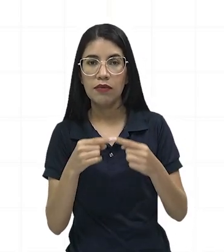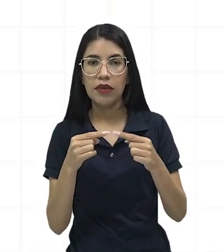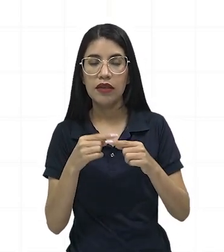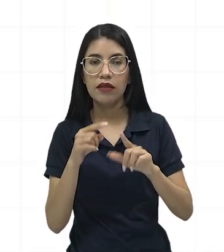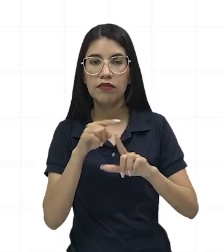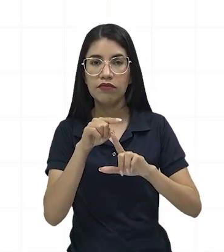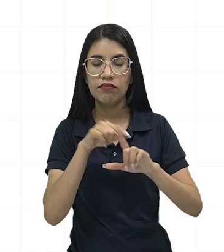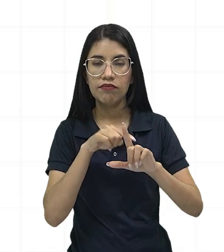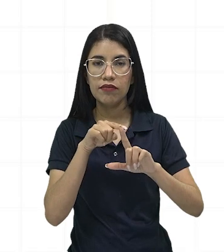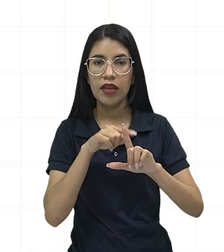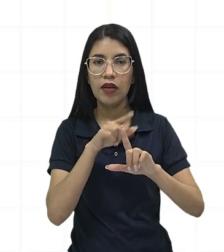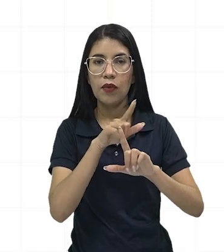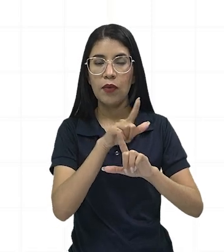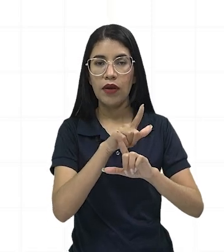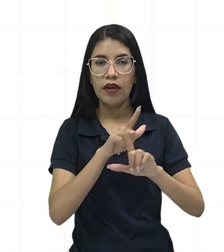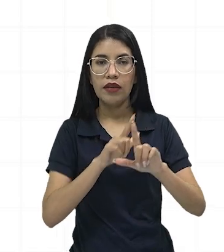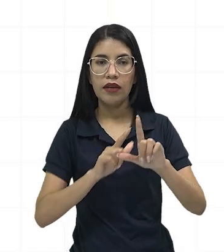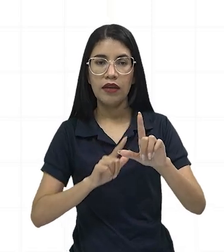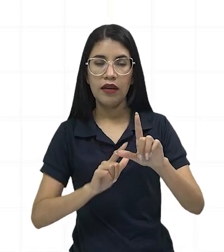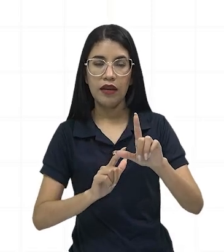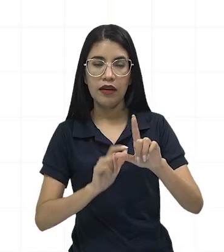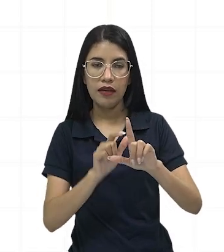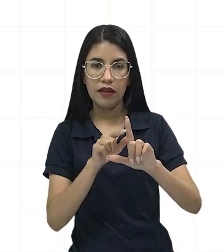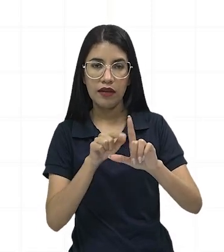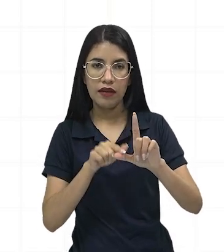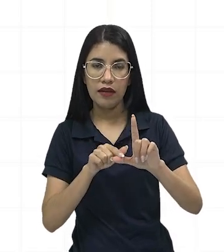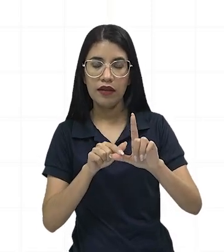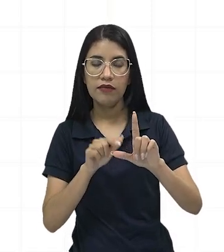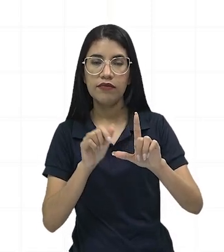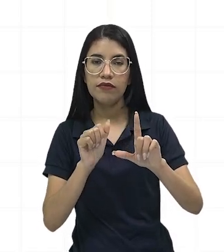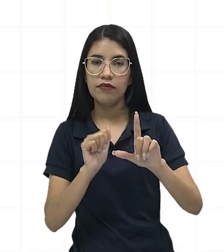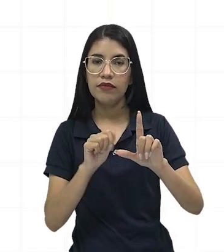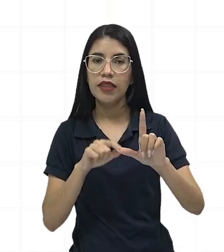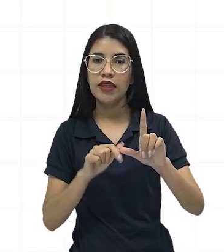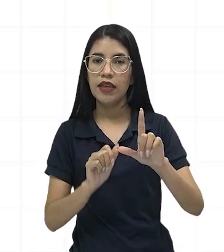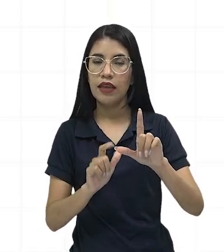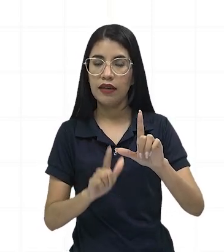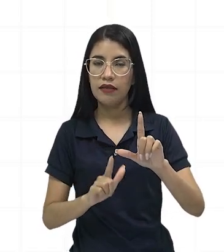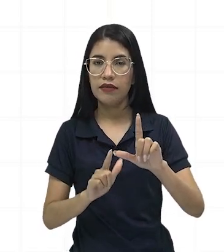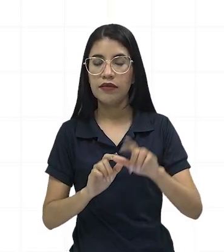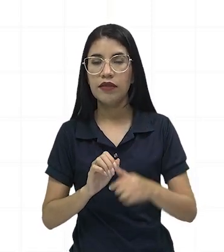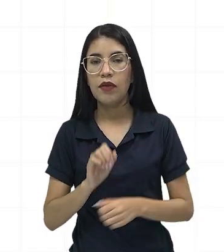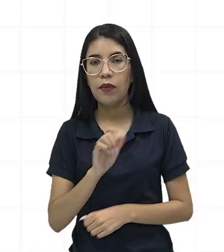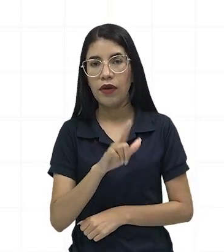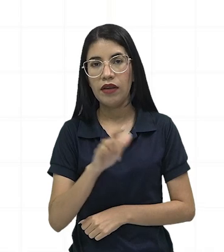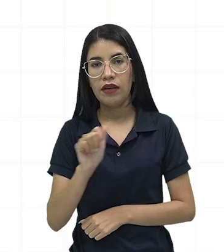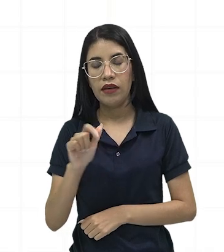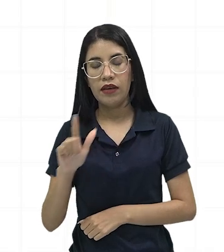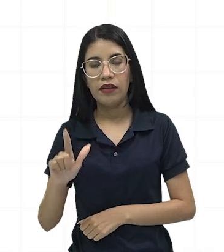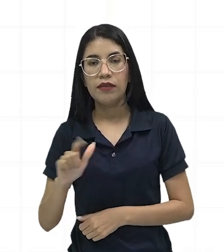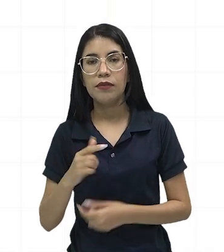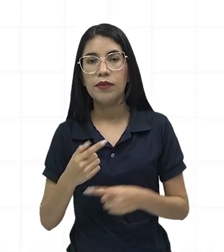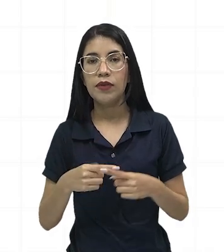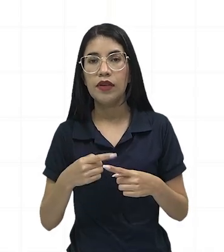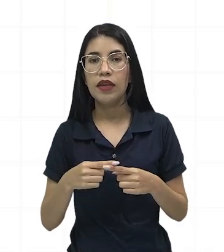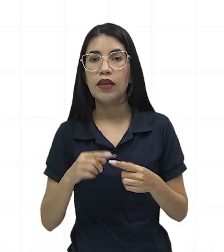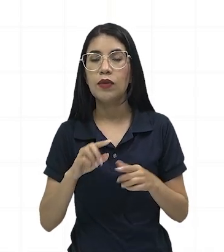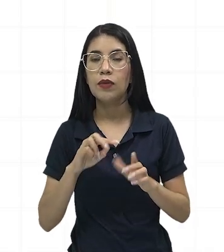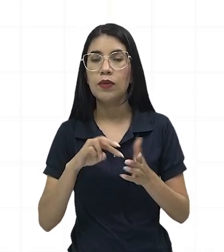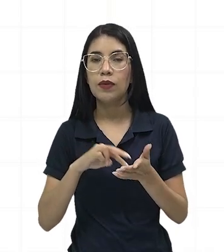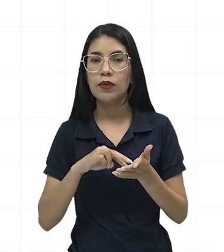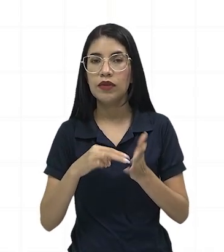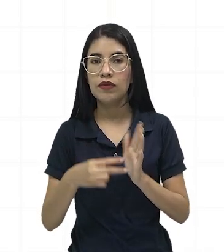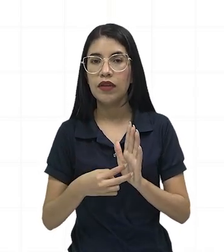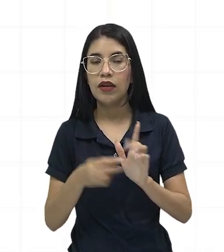lado, ângulo e lado. Tá? Por quê? Porque nós sabemos que aquele símbolo